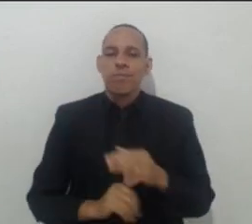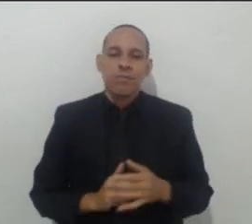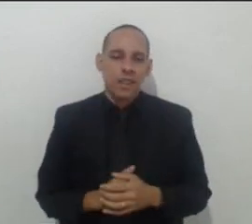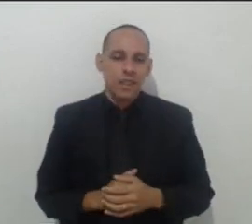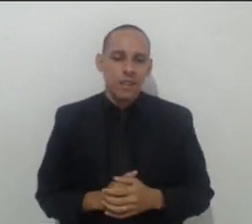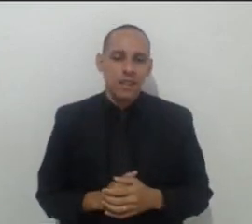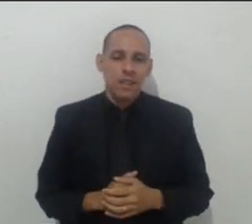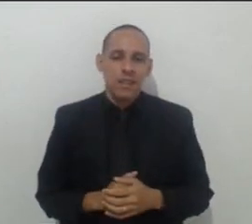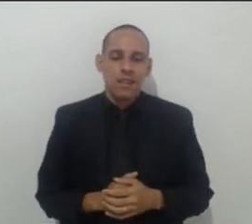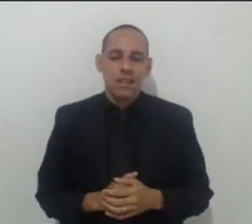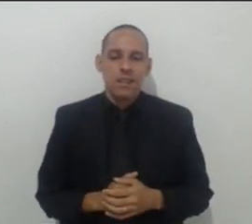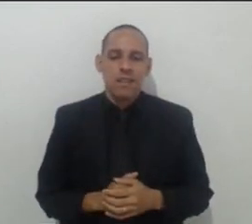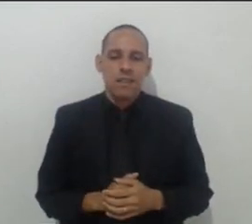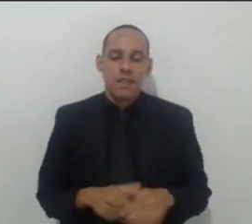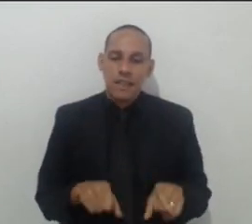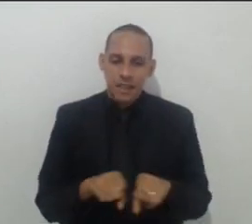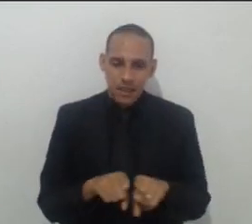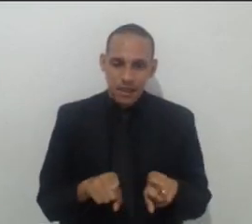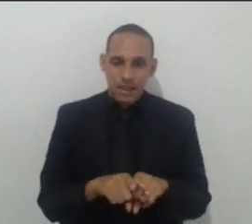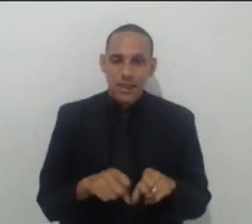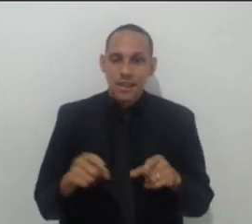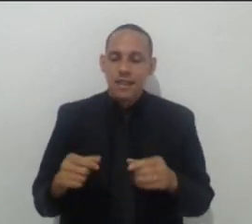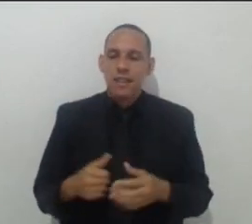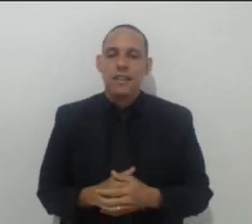Também alega de forma